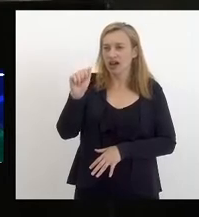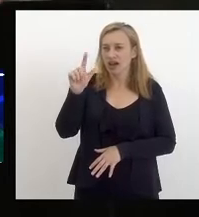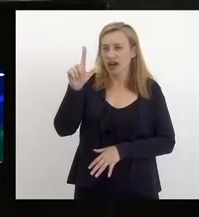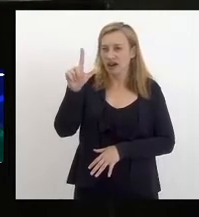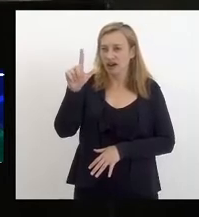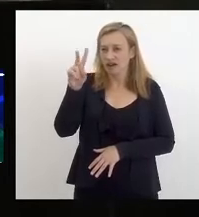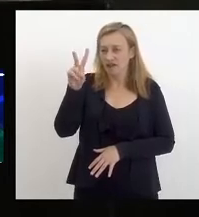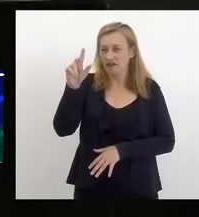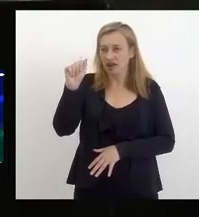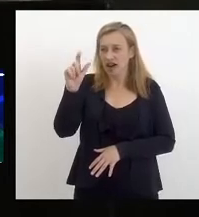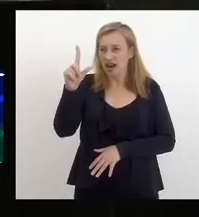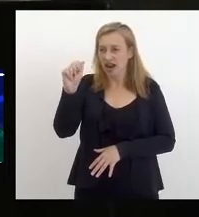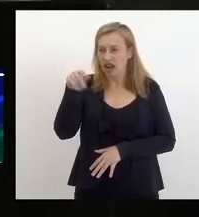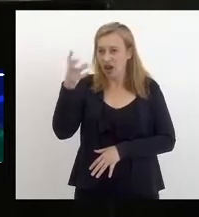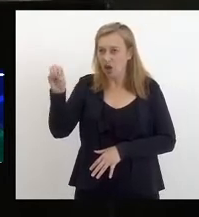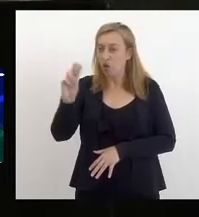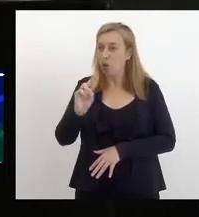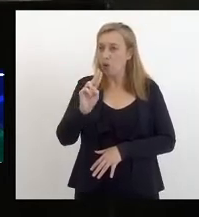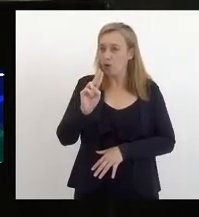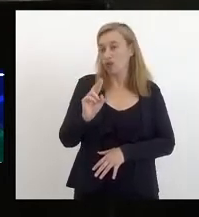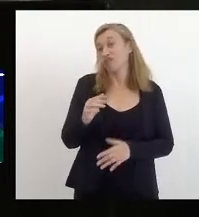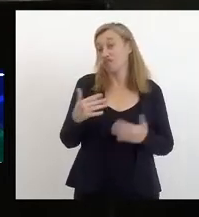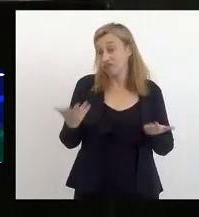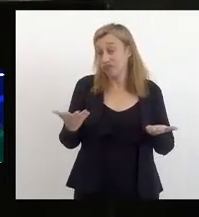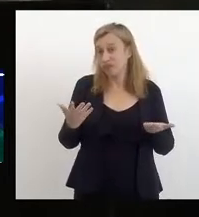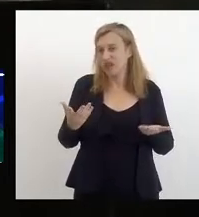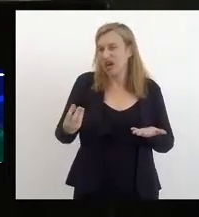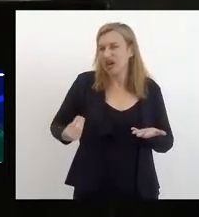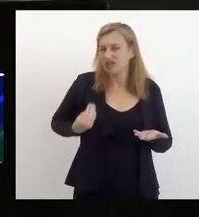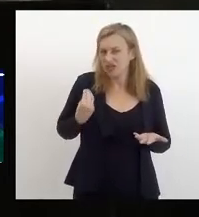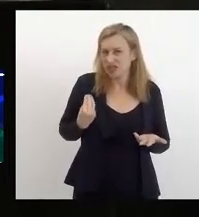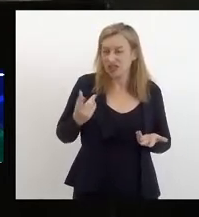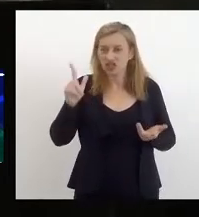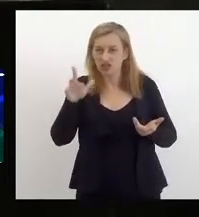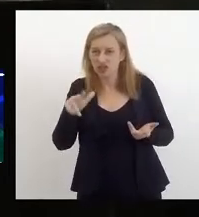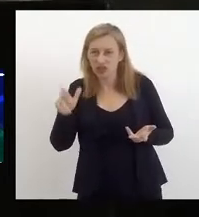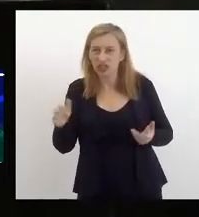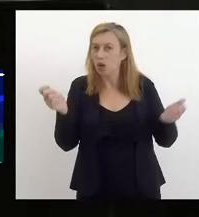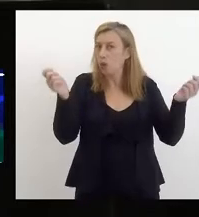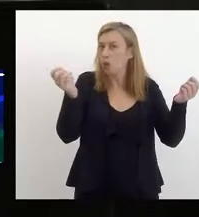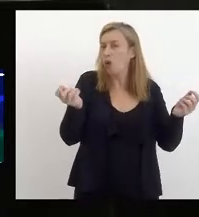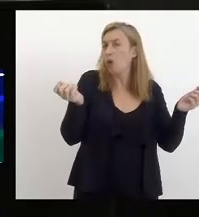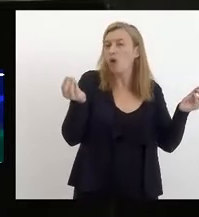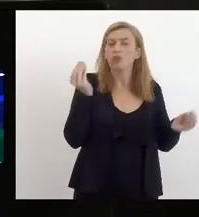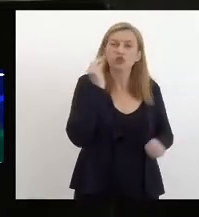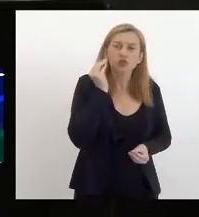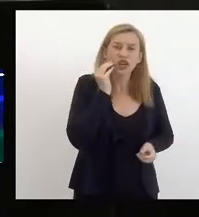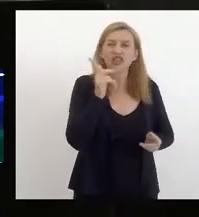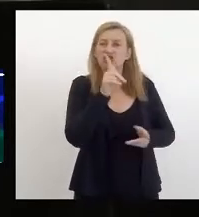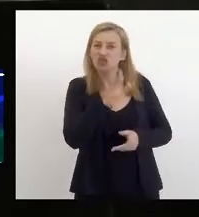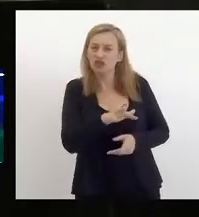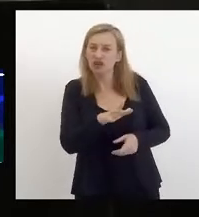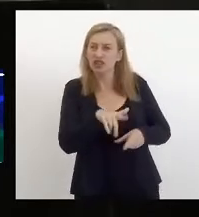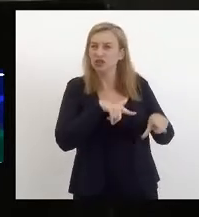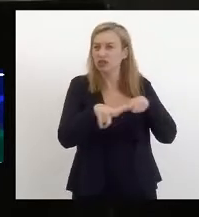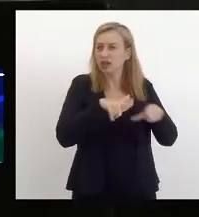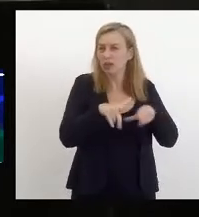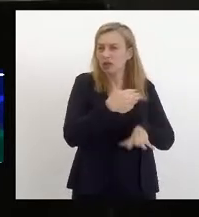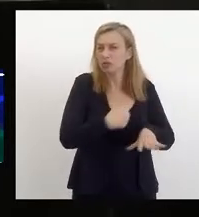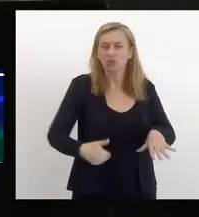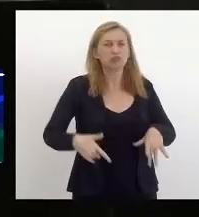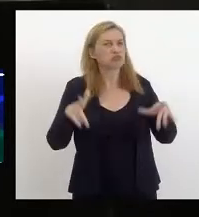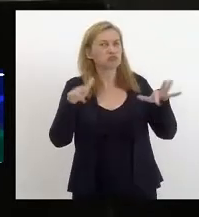vidas são completamente diferente as vidas cotidianas as oportunidades as possibilidades a prestação de serviço tudo é muito